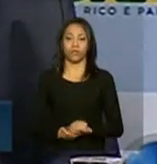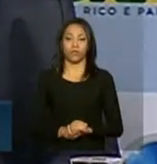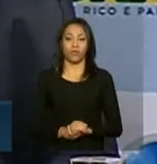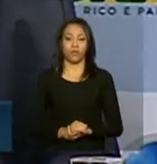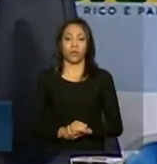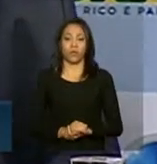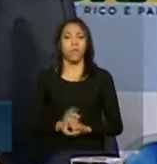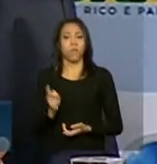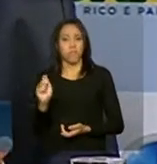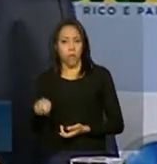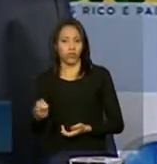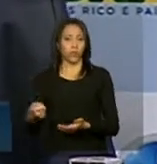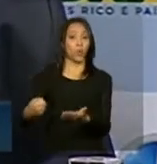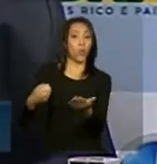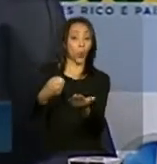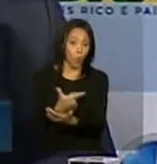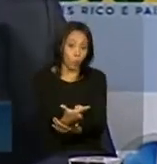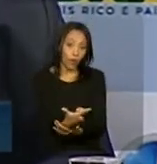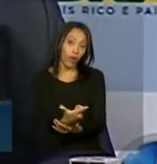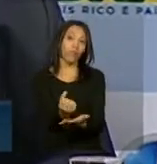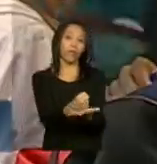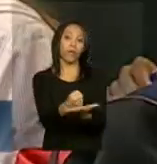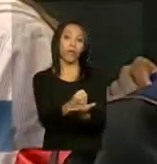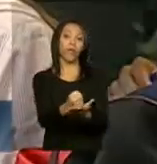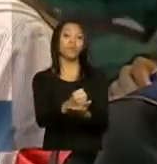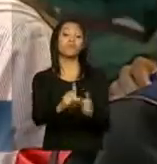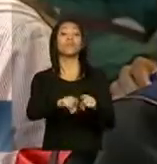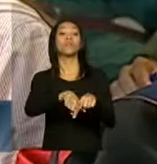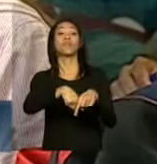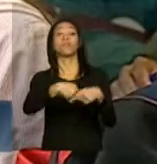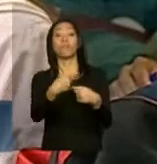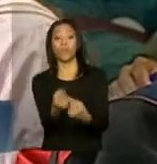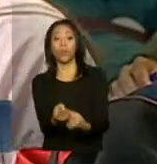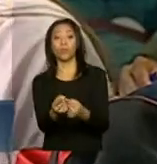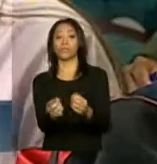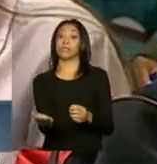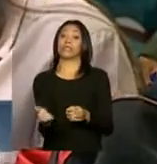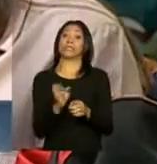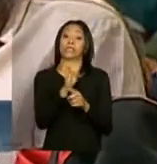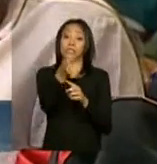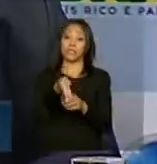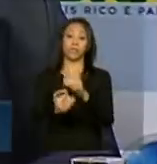fazer a compra e buscar o reembolso junto à operadora.